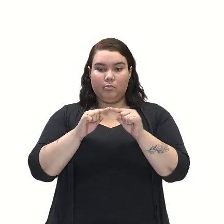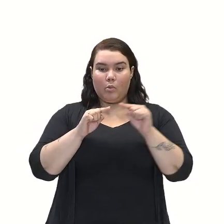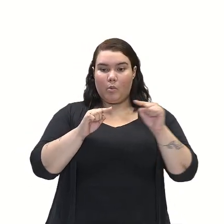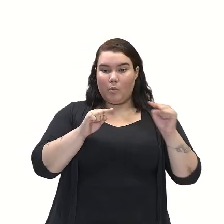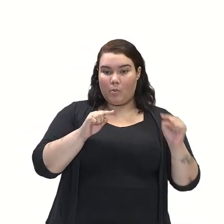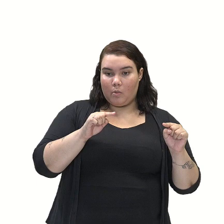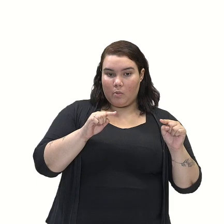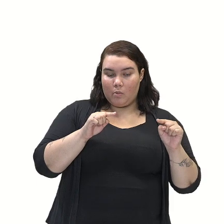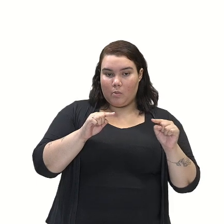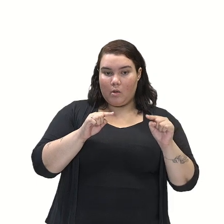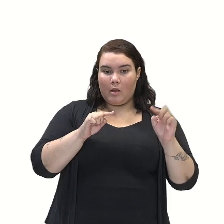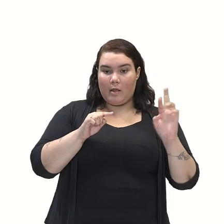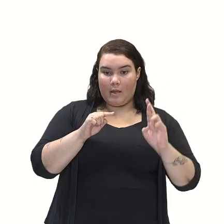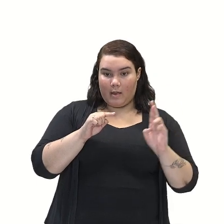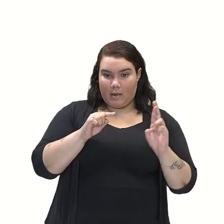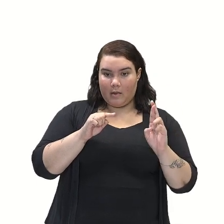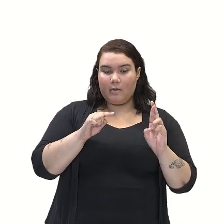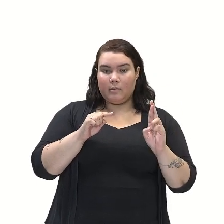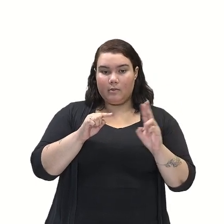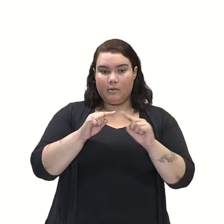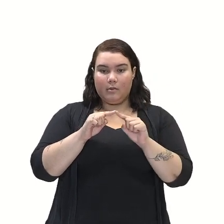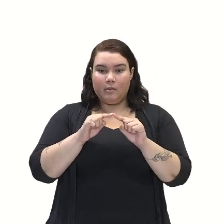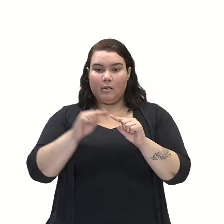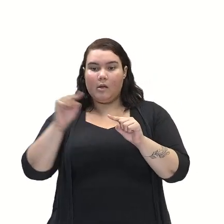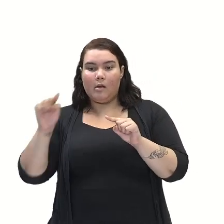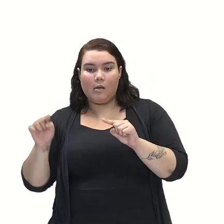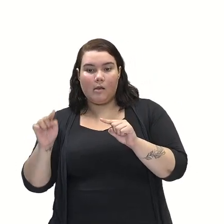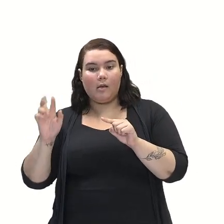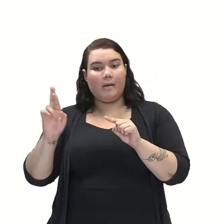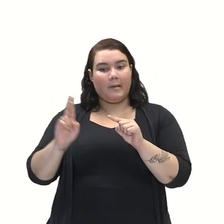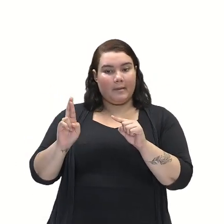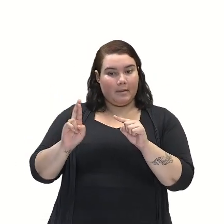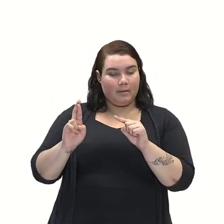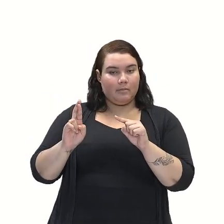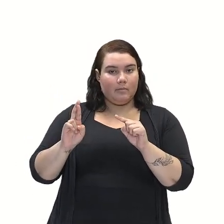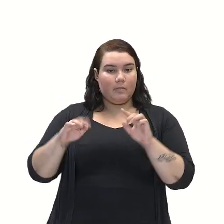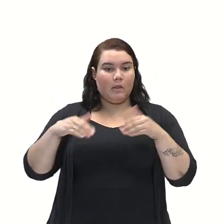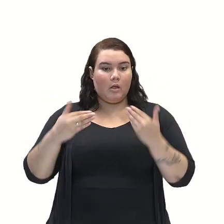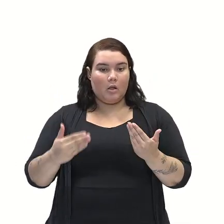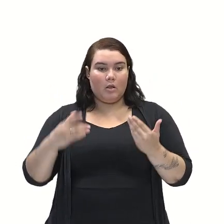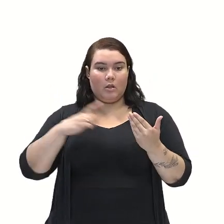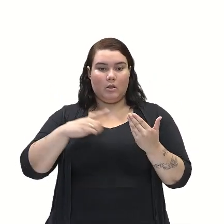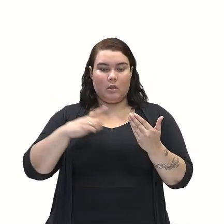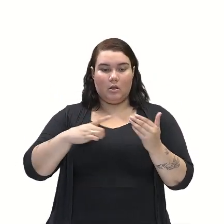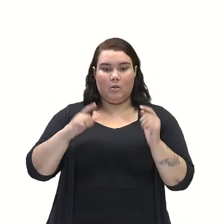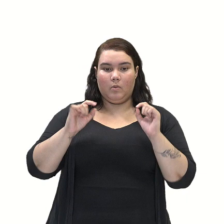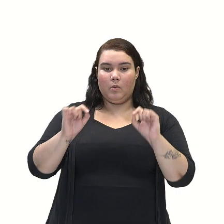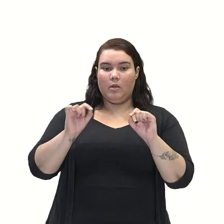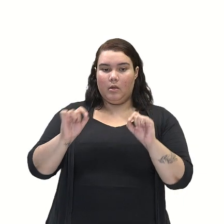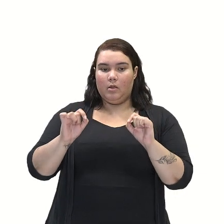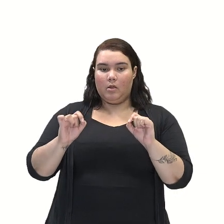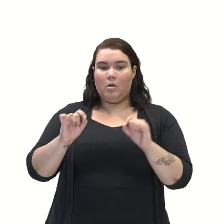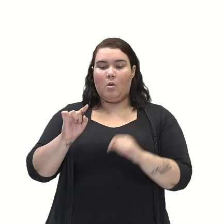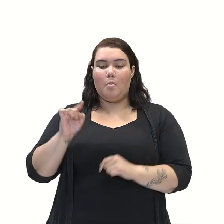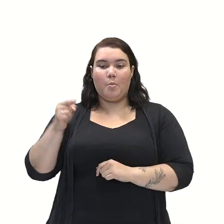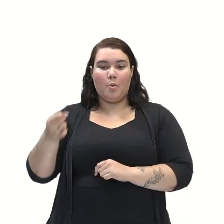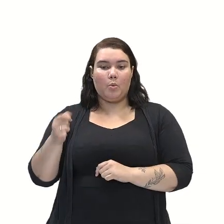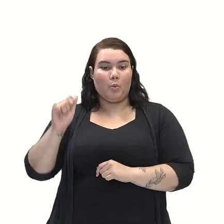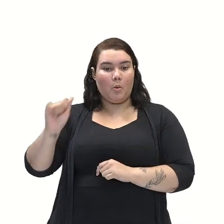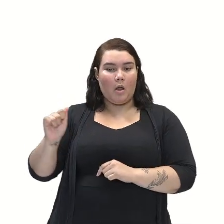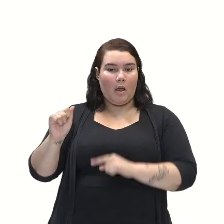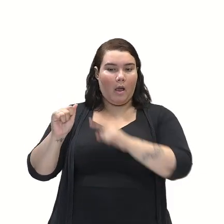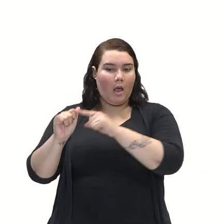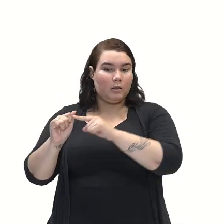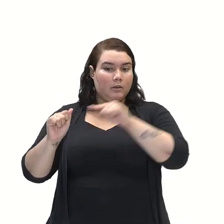R aqui e R aqui. Então, quando eu tenho um segmento de reta que vai de um ponto ao